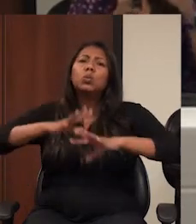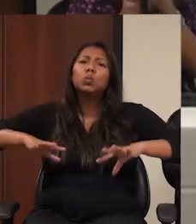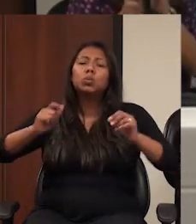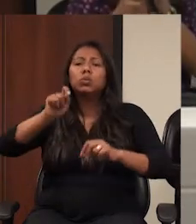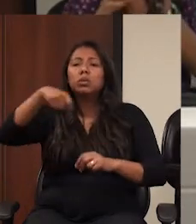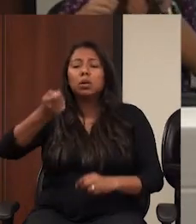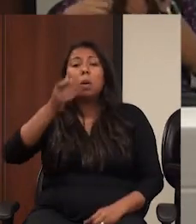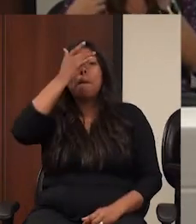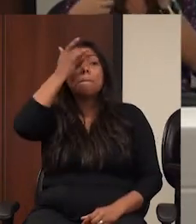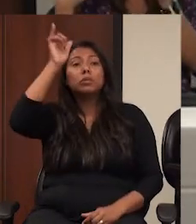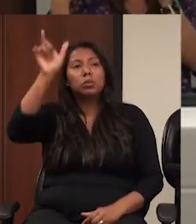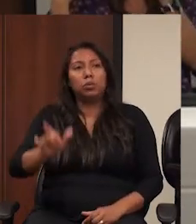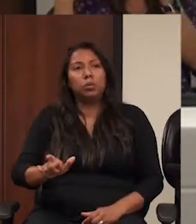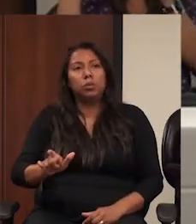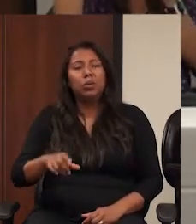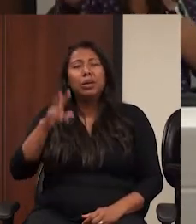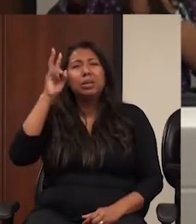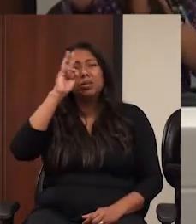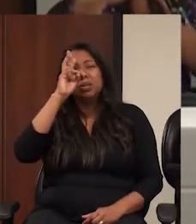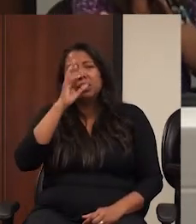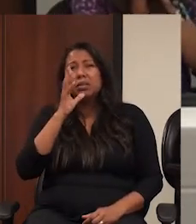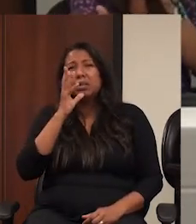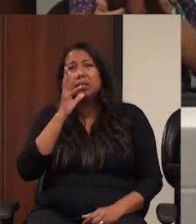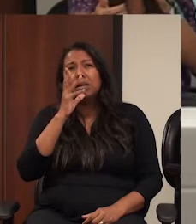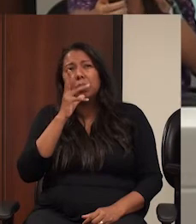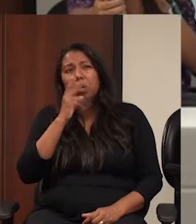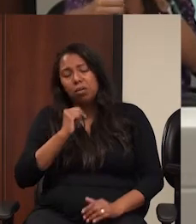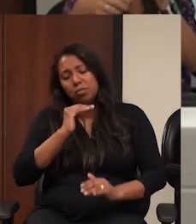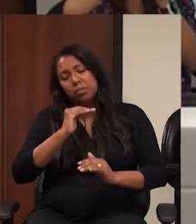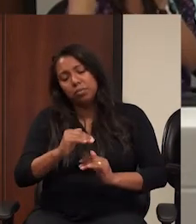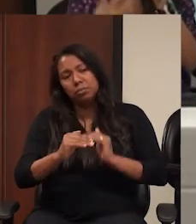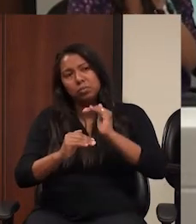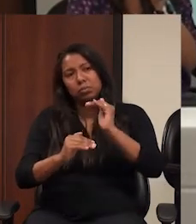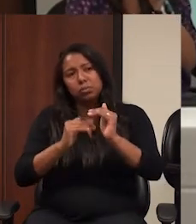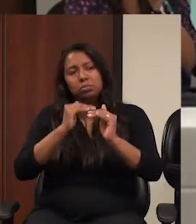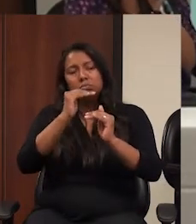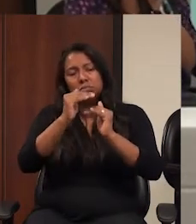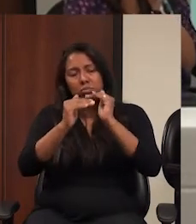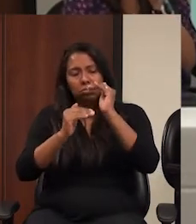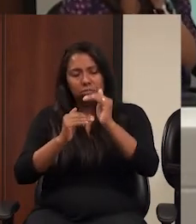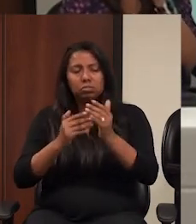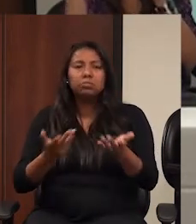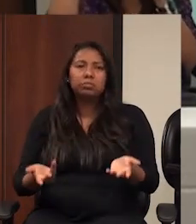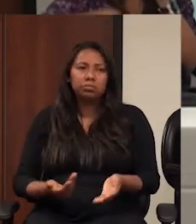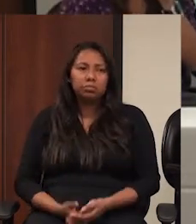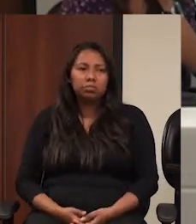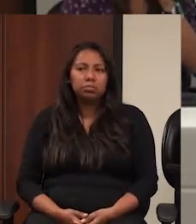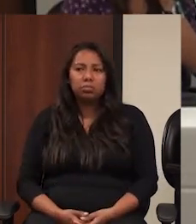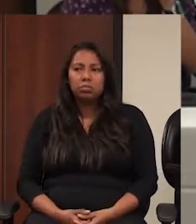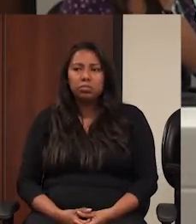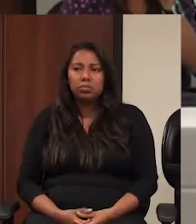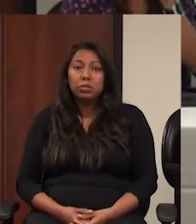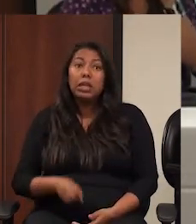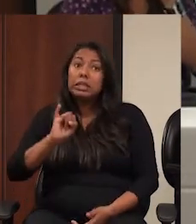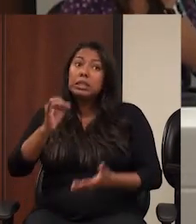né? A história, ela demora muito para dar esses passos, por ela mesma, né? Nós não estaríamos